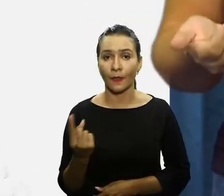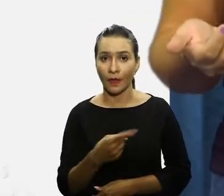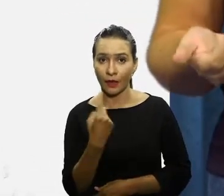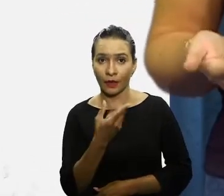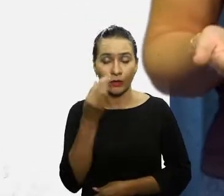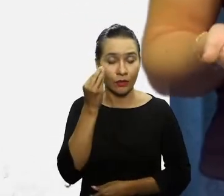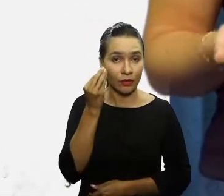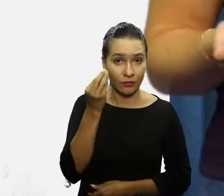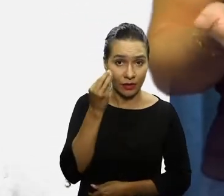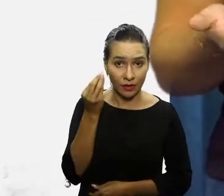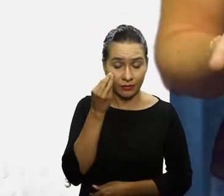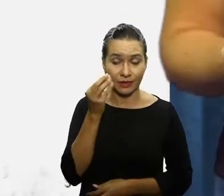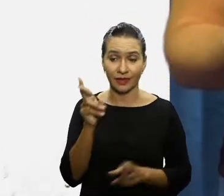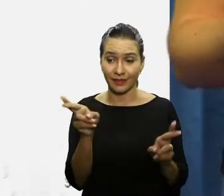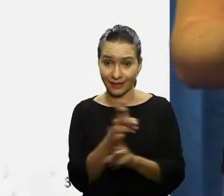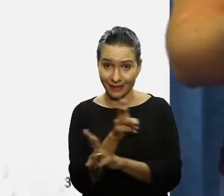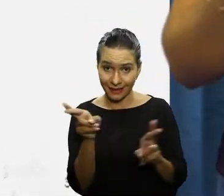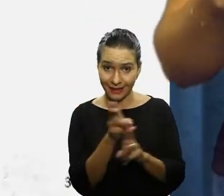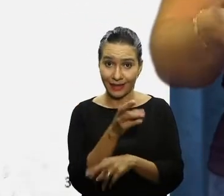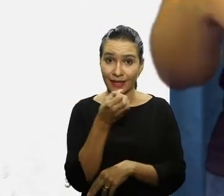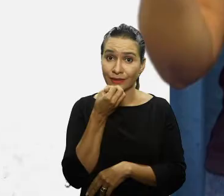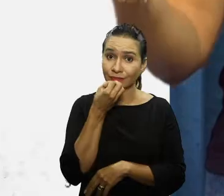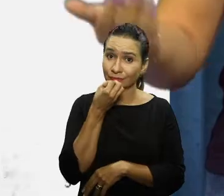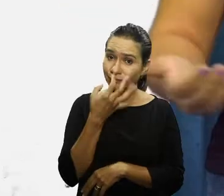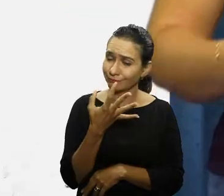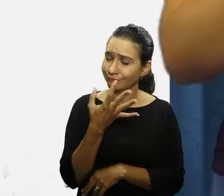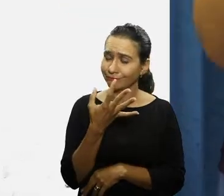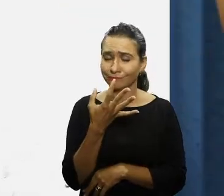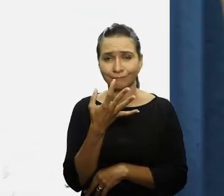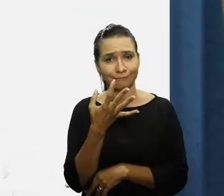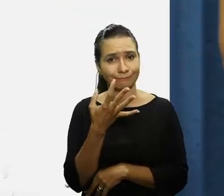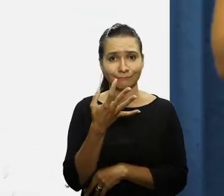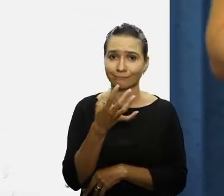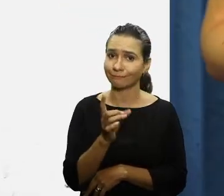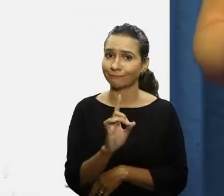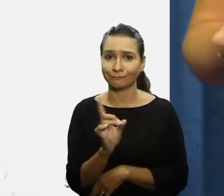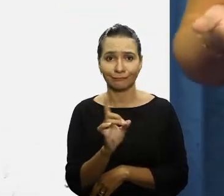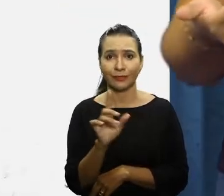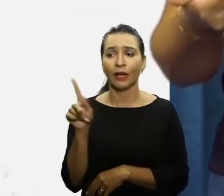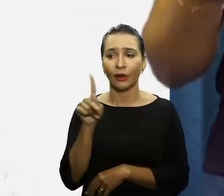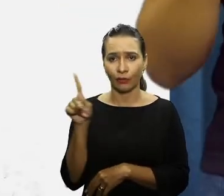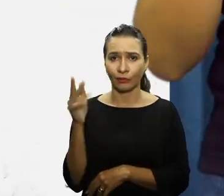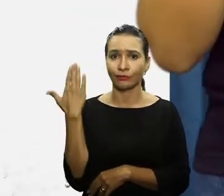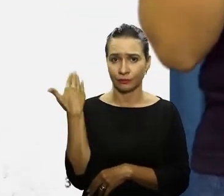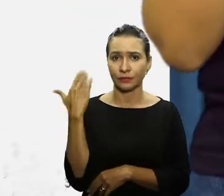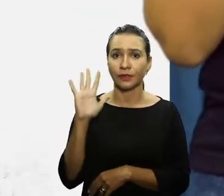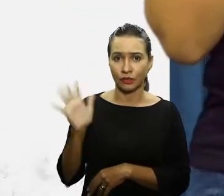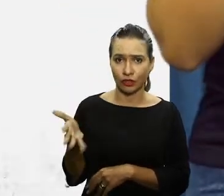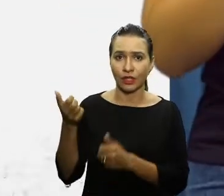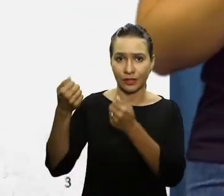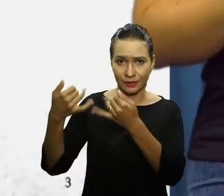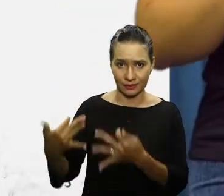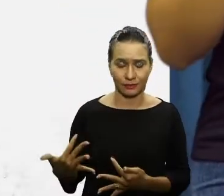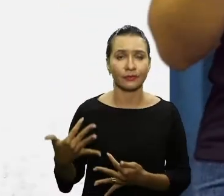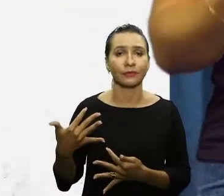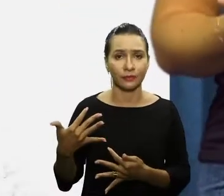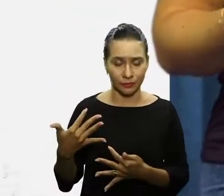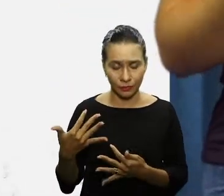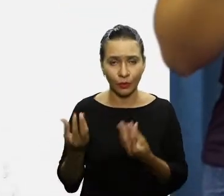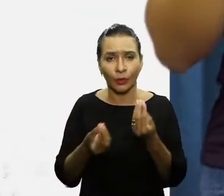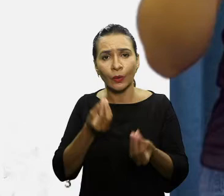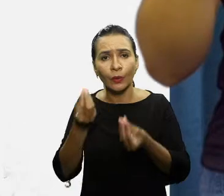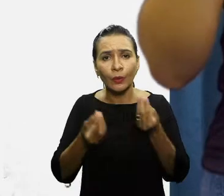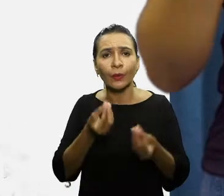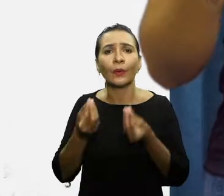é uma relação muito harmoniosa, né, como deveria ser, como o professor Flávio falou na aula dele, de